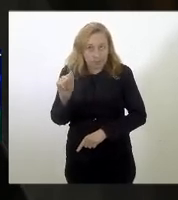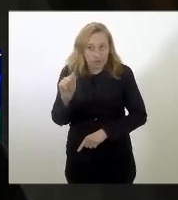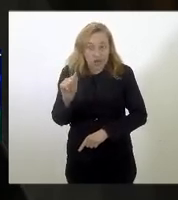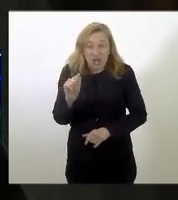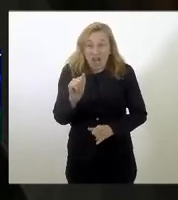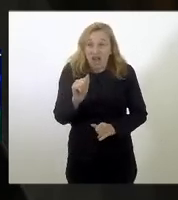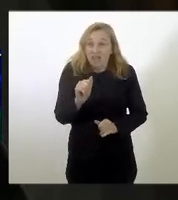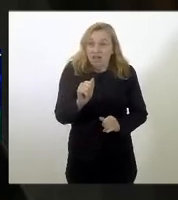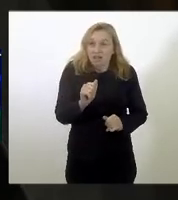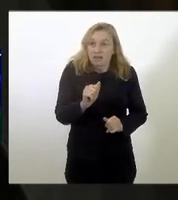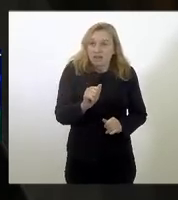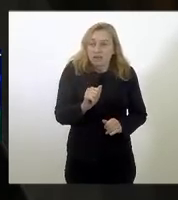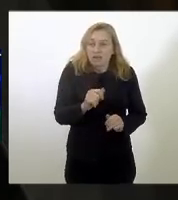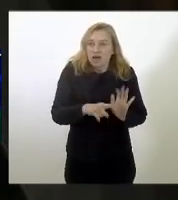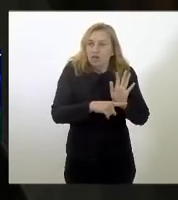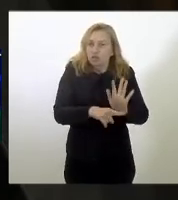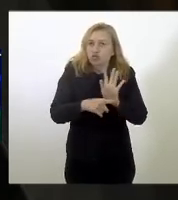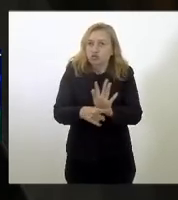atende